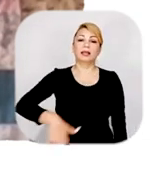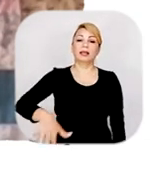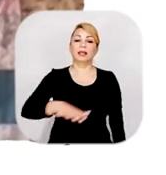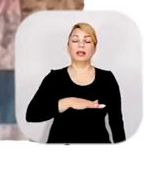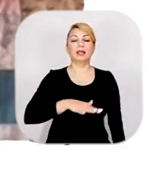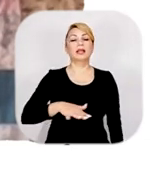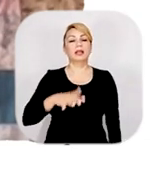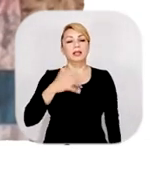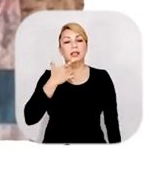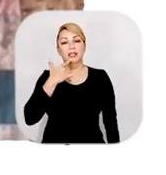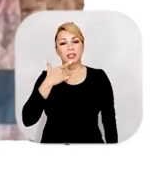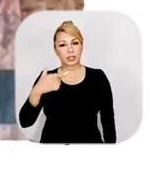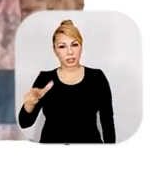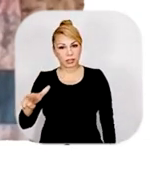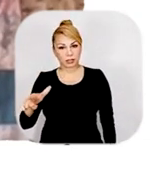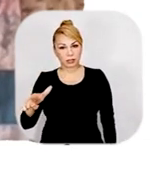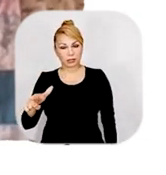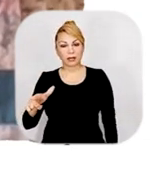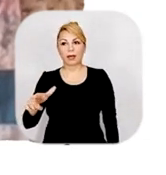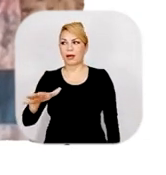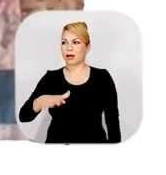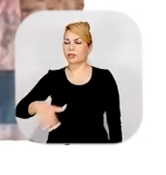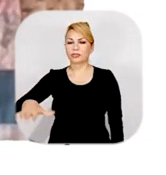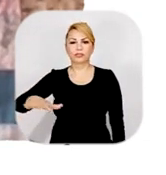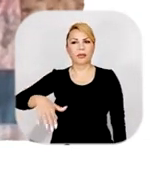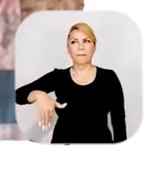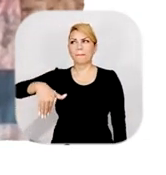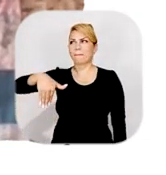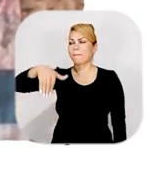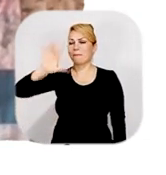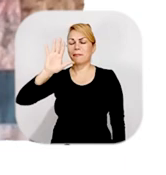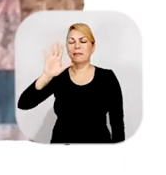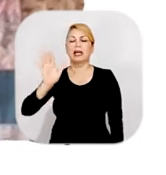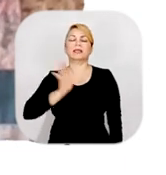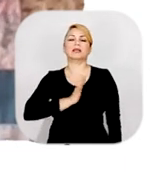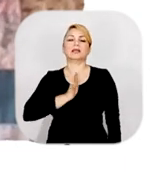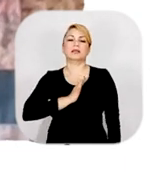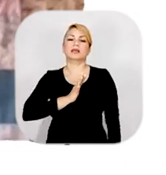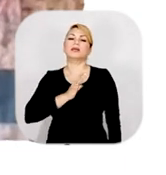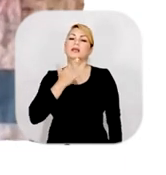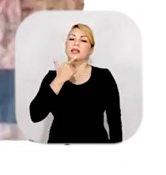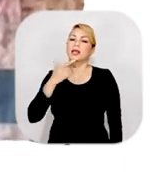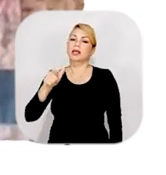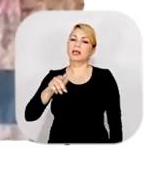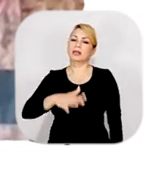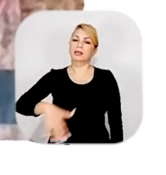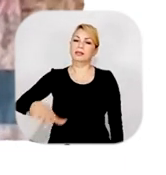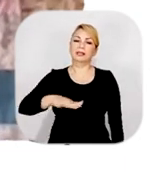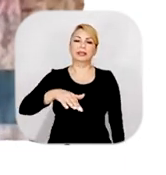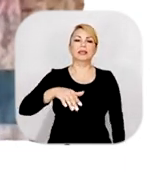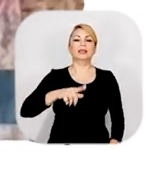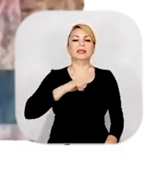regiões mais ricas em termos de diversidade linguística. Só eu tenho mais